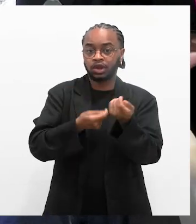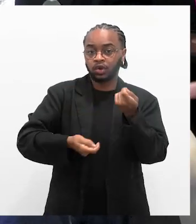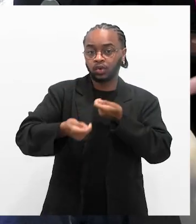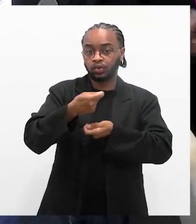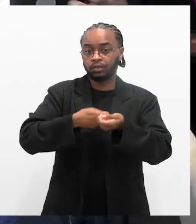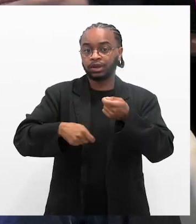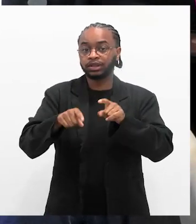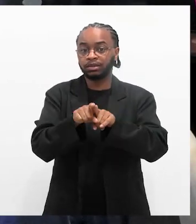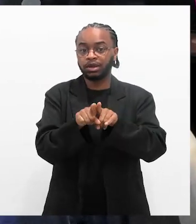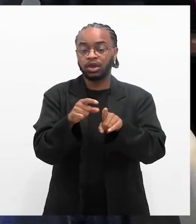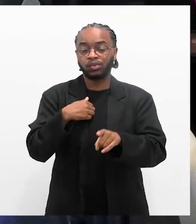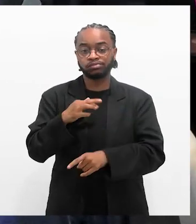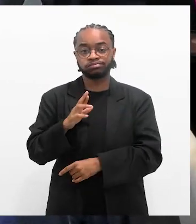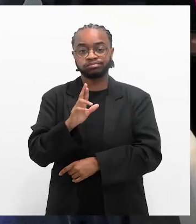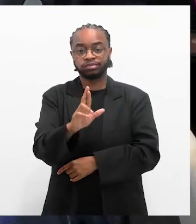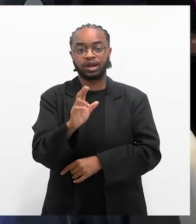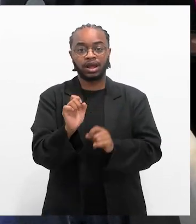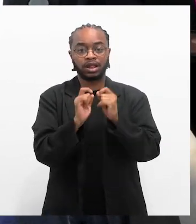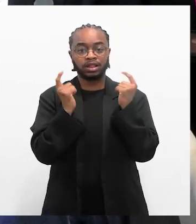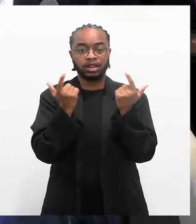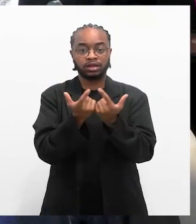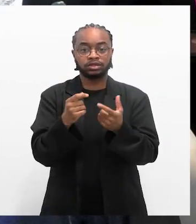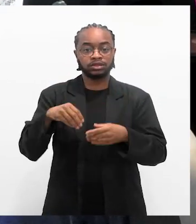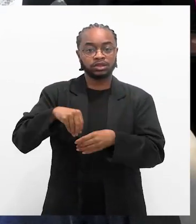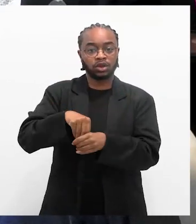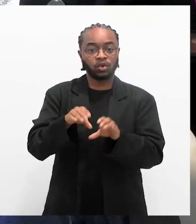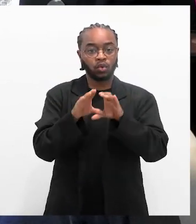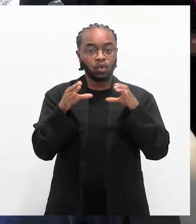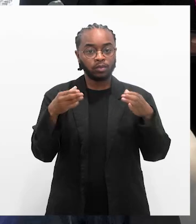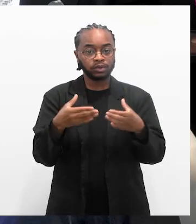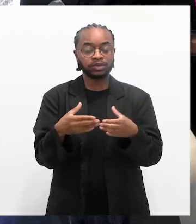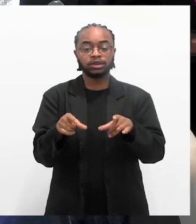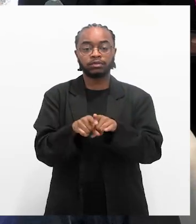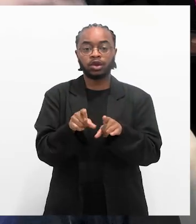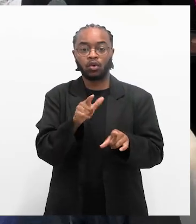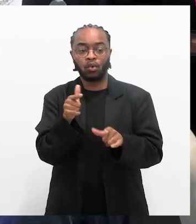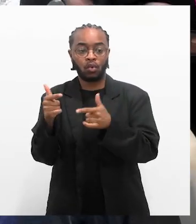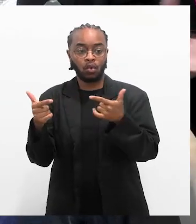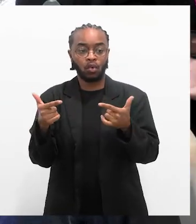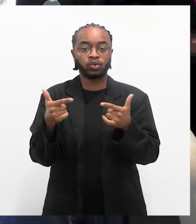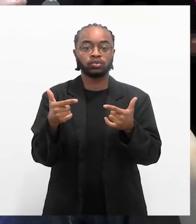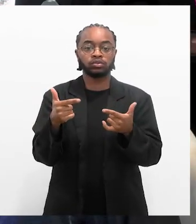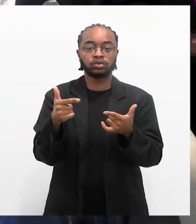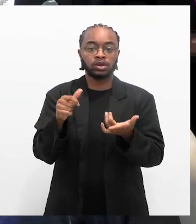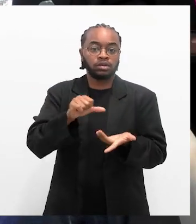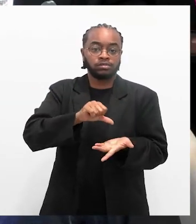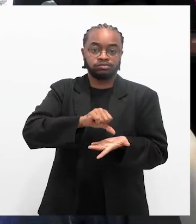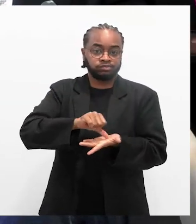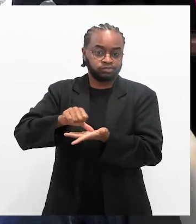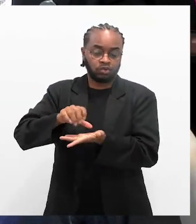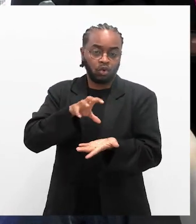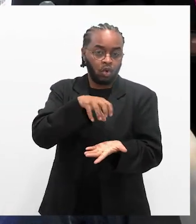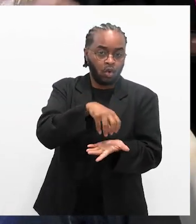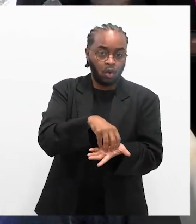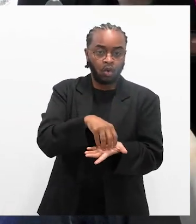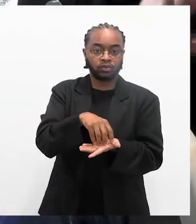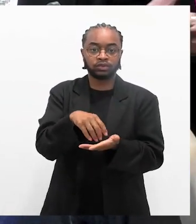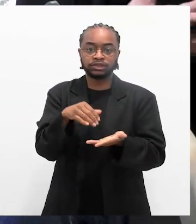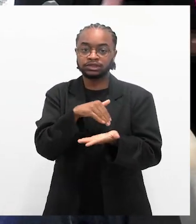dessa economia, e eu represento a LERJ dentro dessa comissão, e diversos outros órgãos também fazem